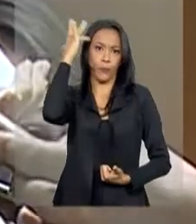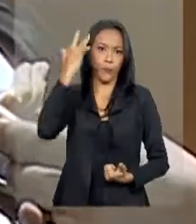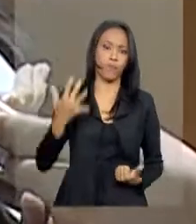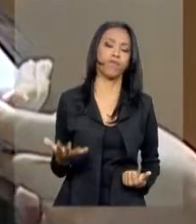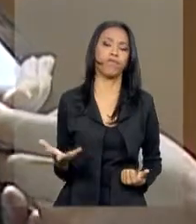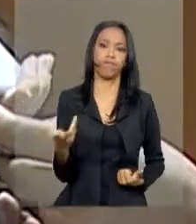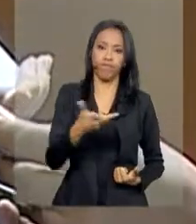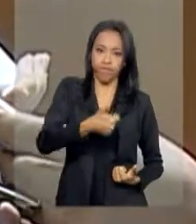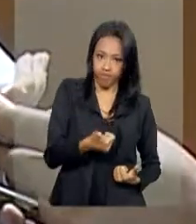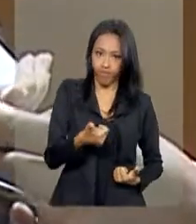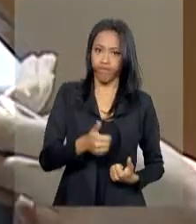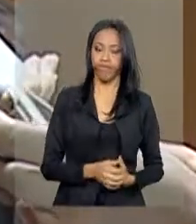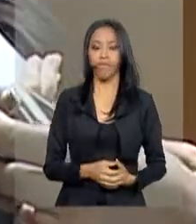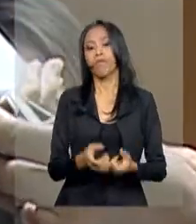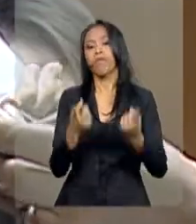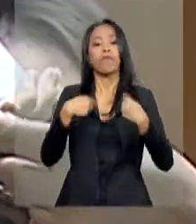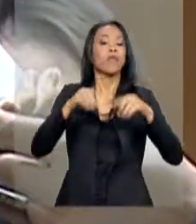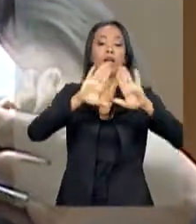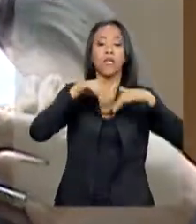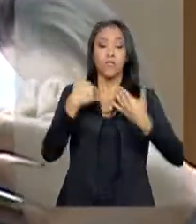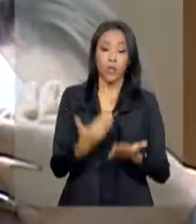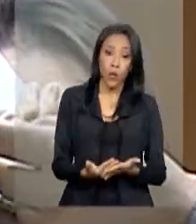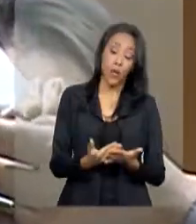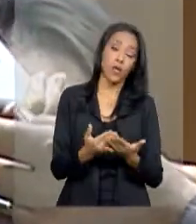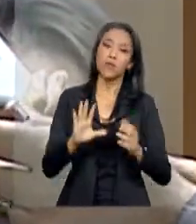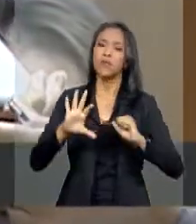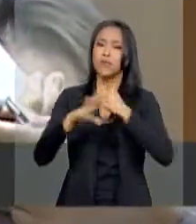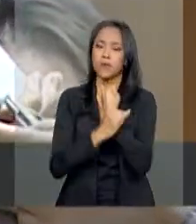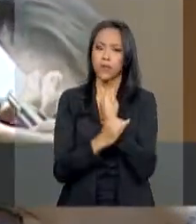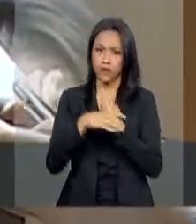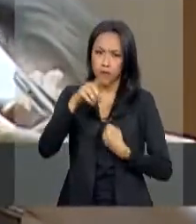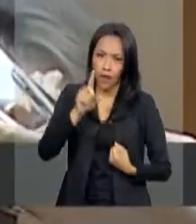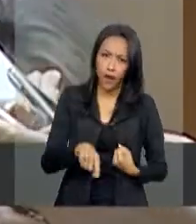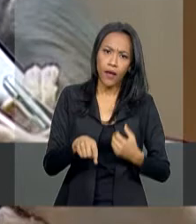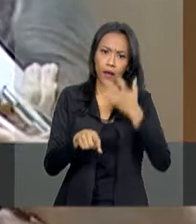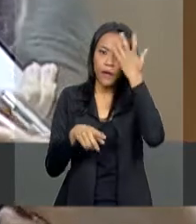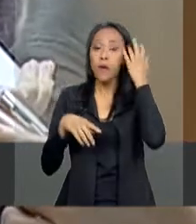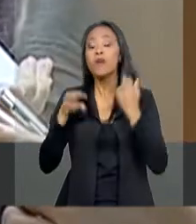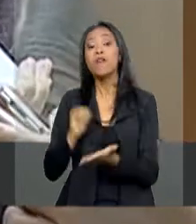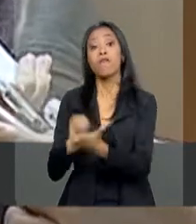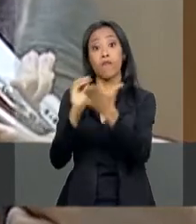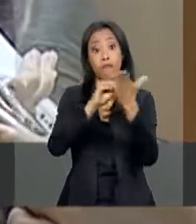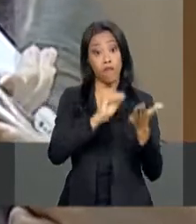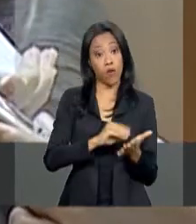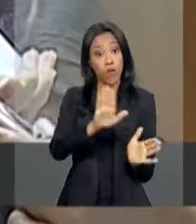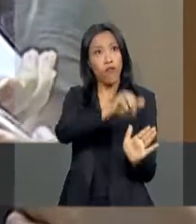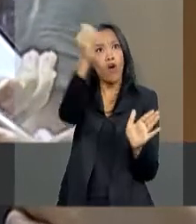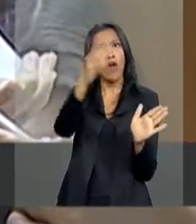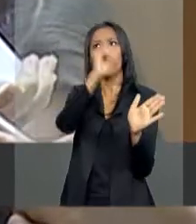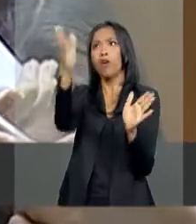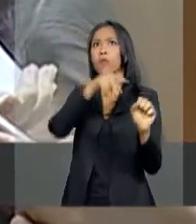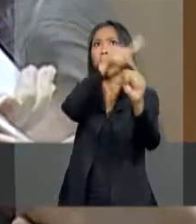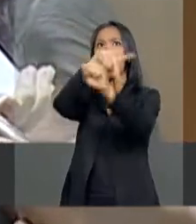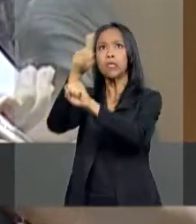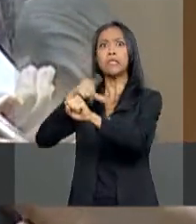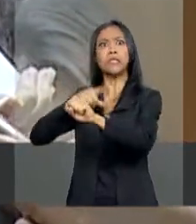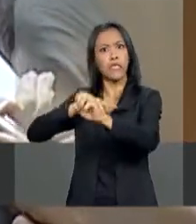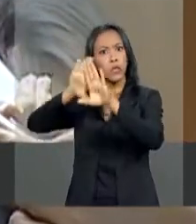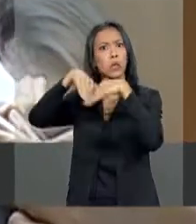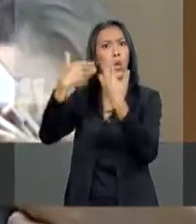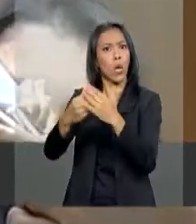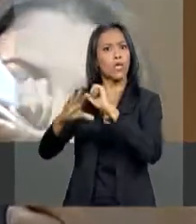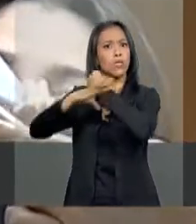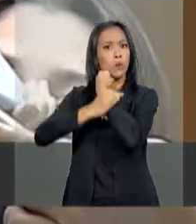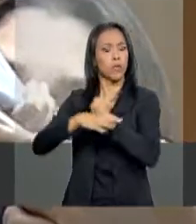escola de de segurança e inteligência é uma necessidade que nós temos países mundo afora tem escola nacional com um currículo nacional